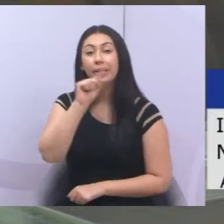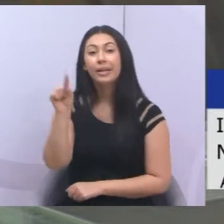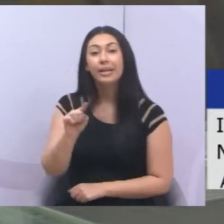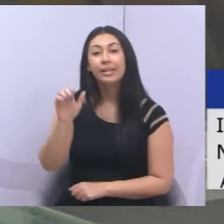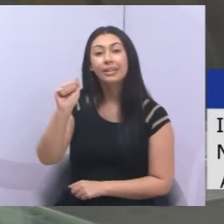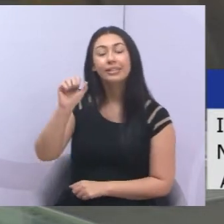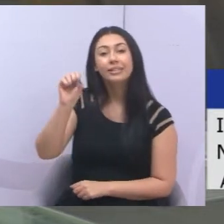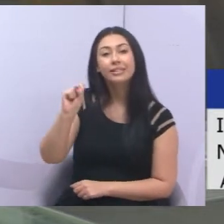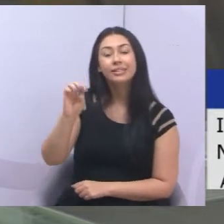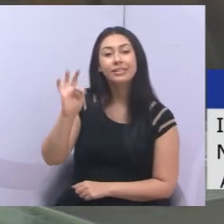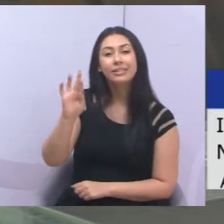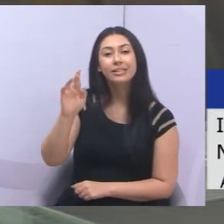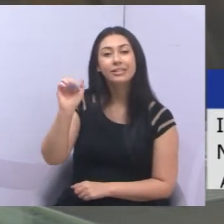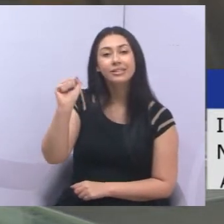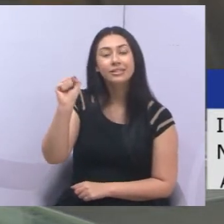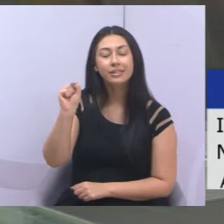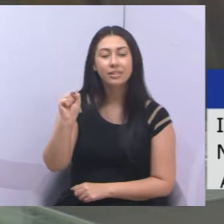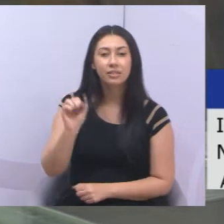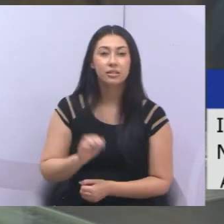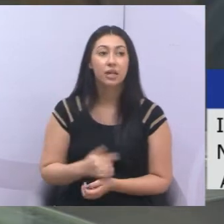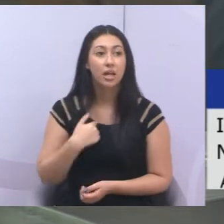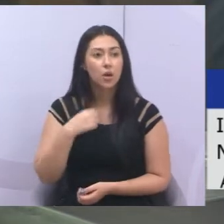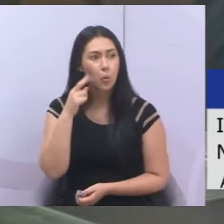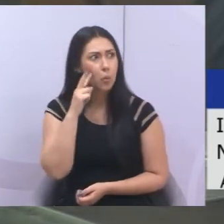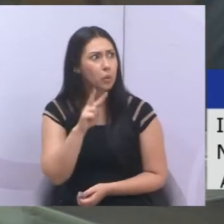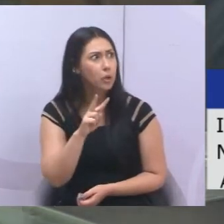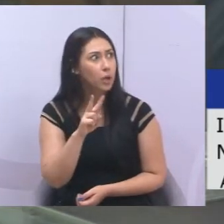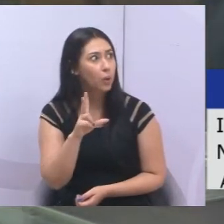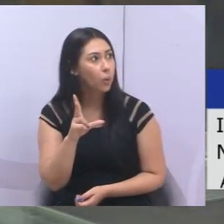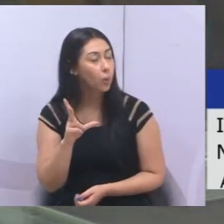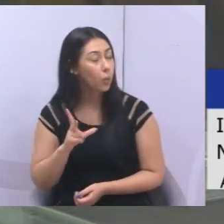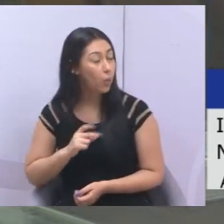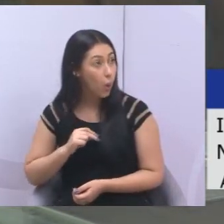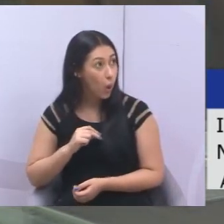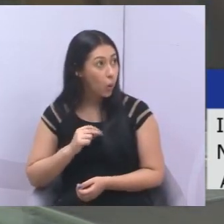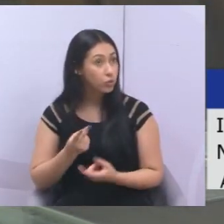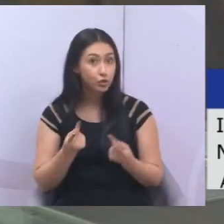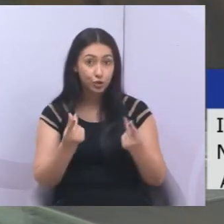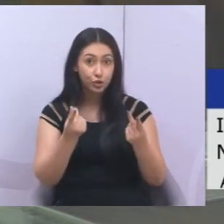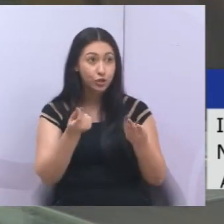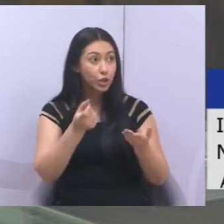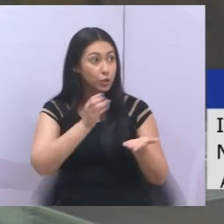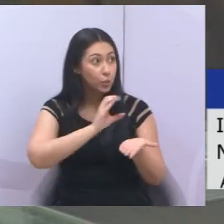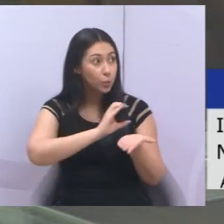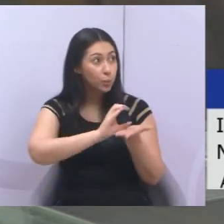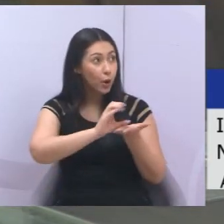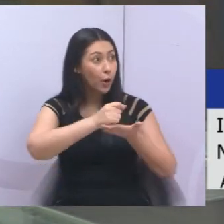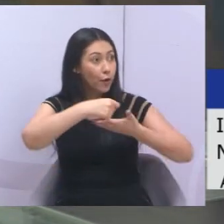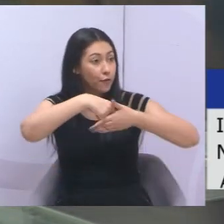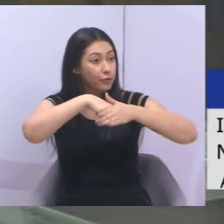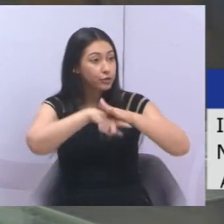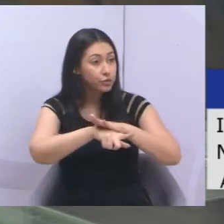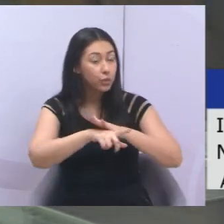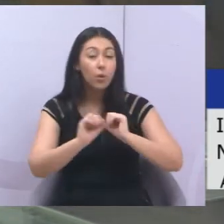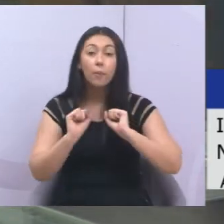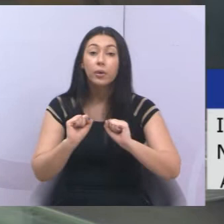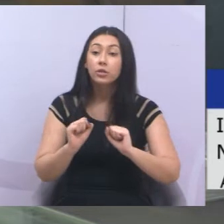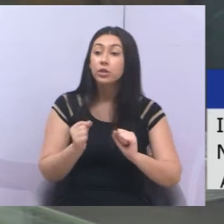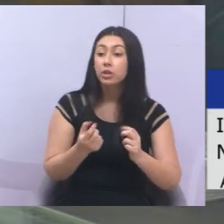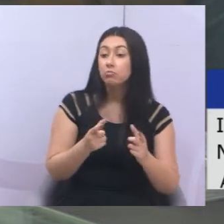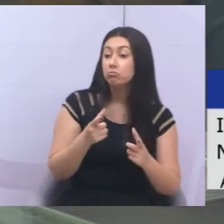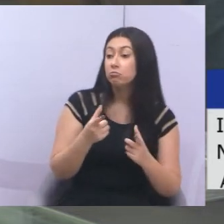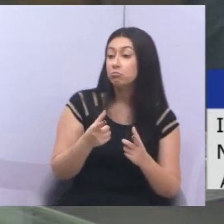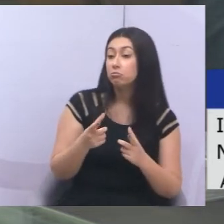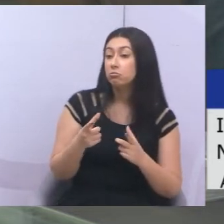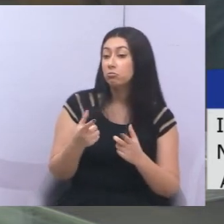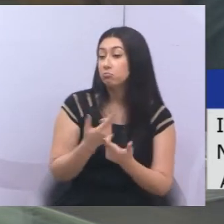Eu fiquei assim admirado de ver um investimento desse, de um médico da cidade que poderia investir em qualquer outro